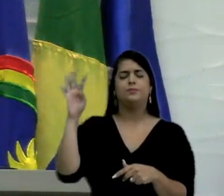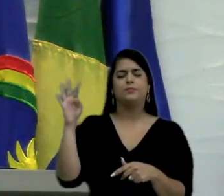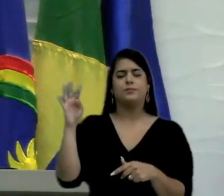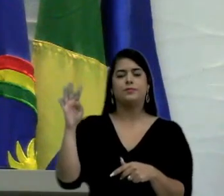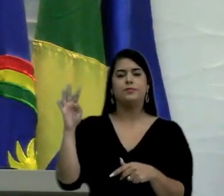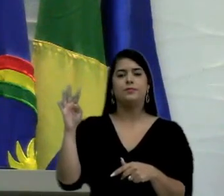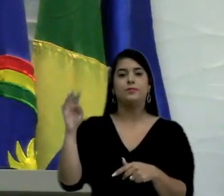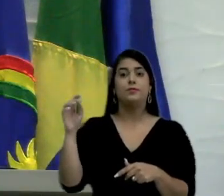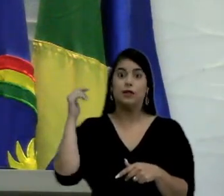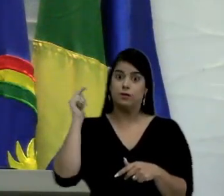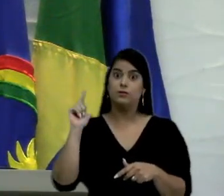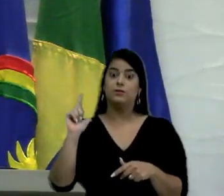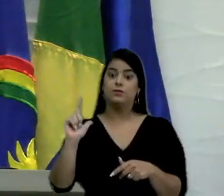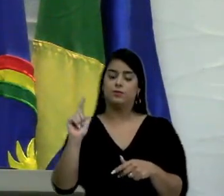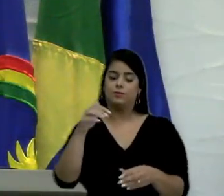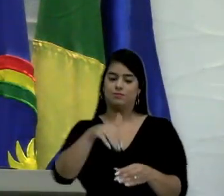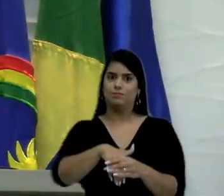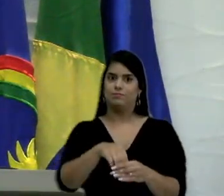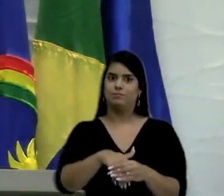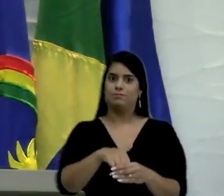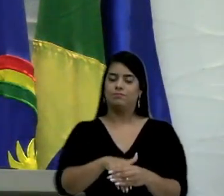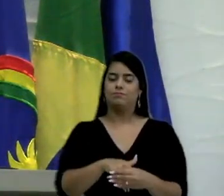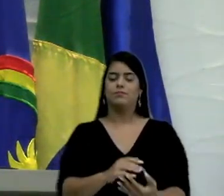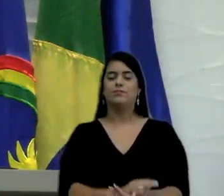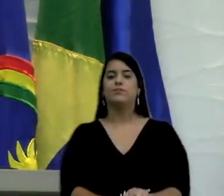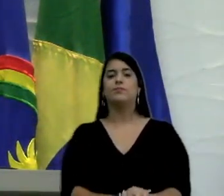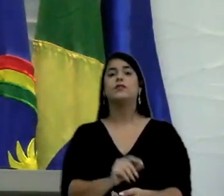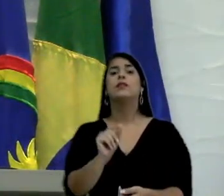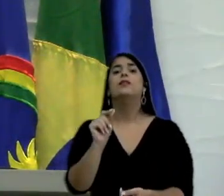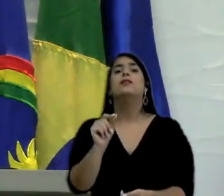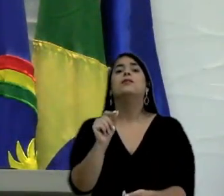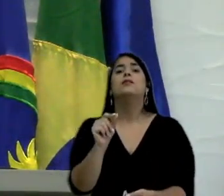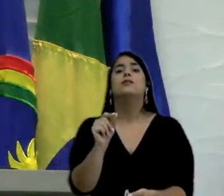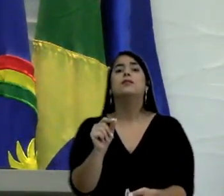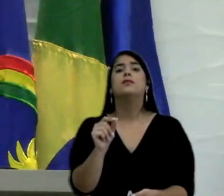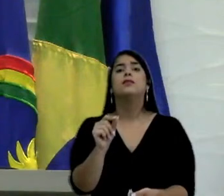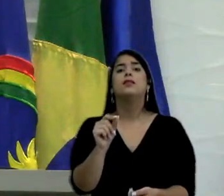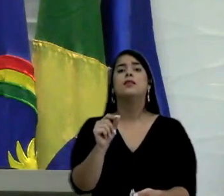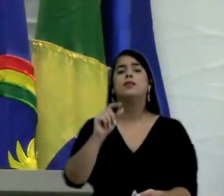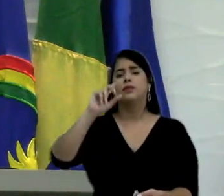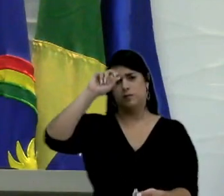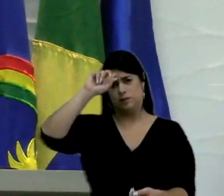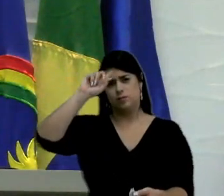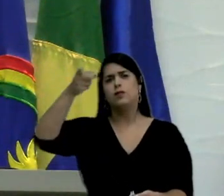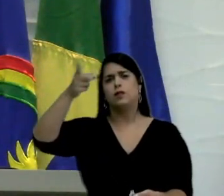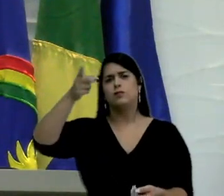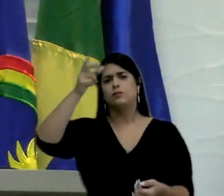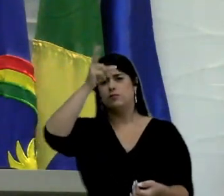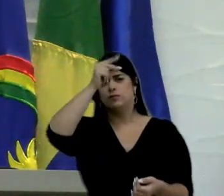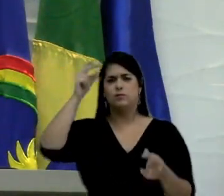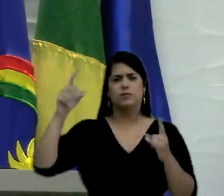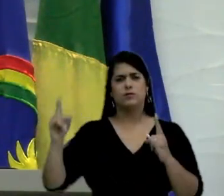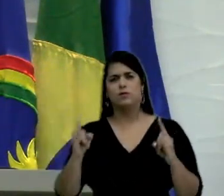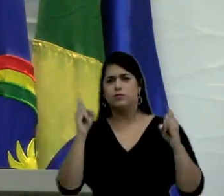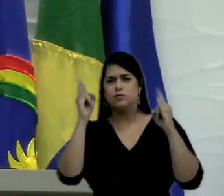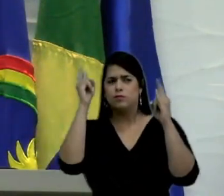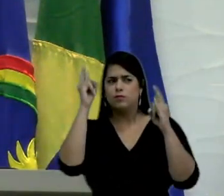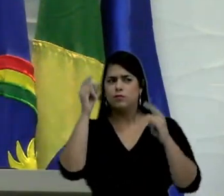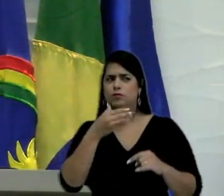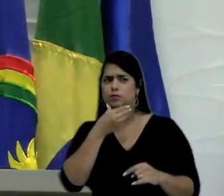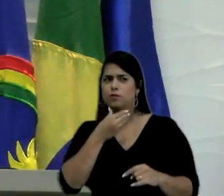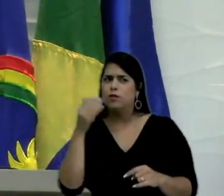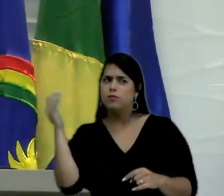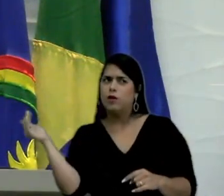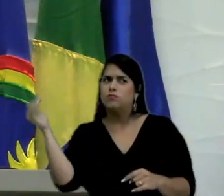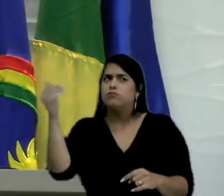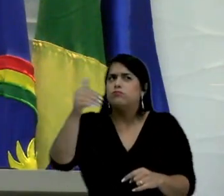o poder quem ia dirigir a prefeitura ele vem aí